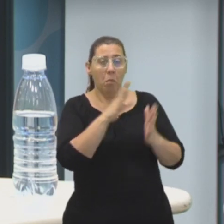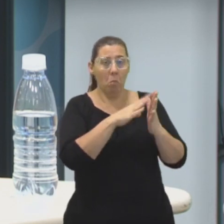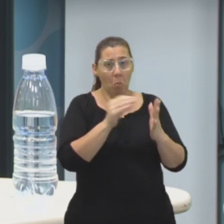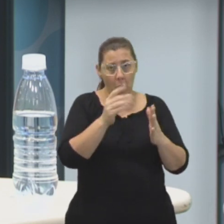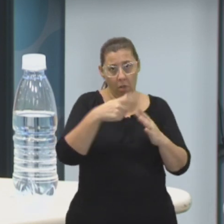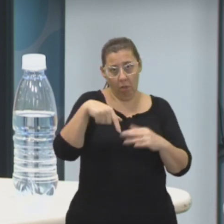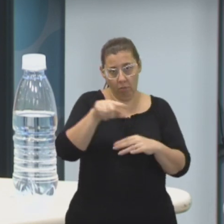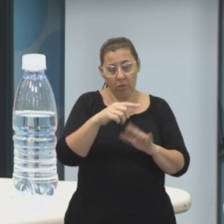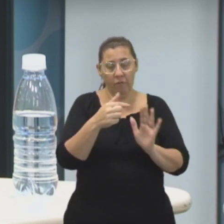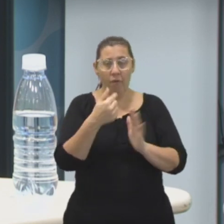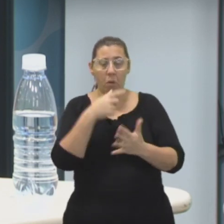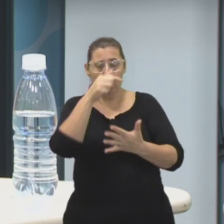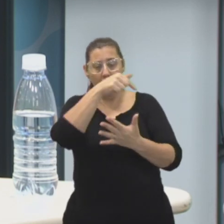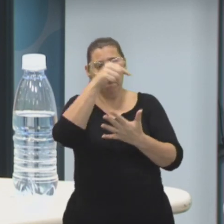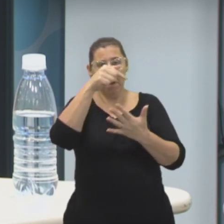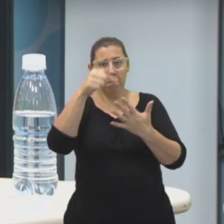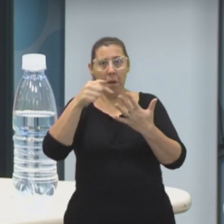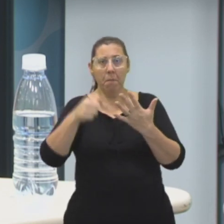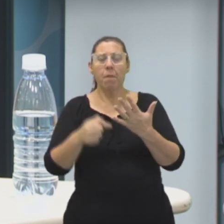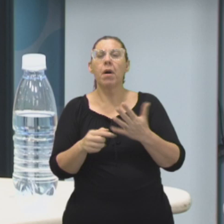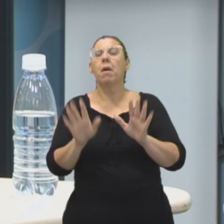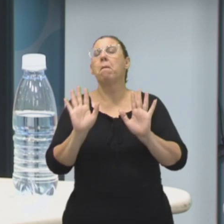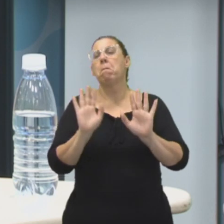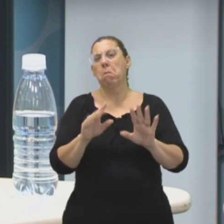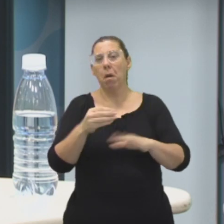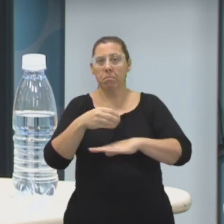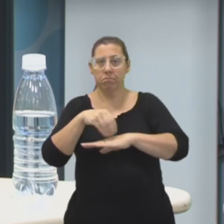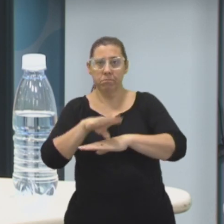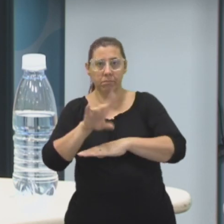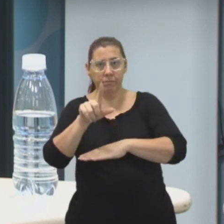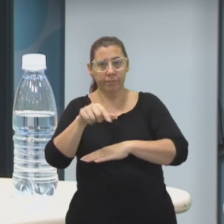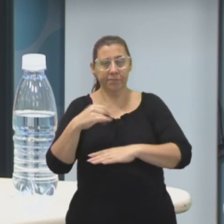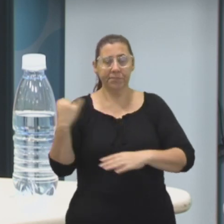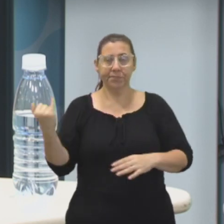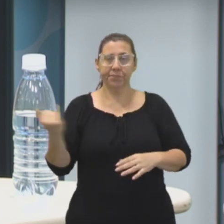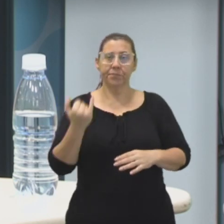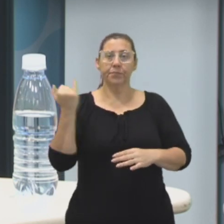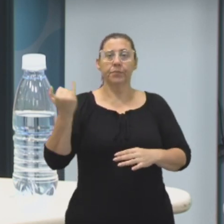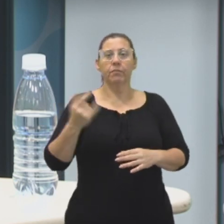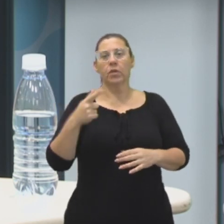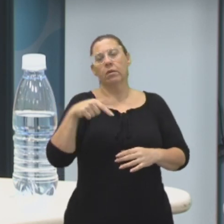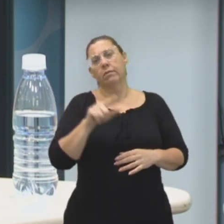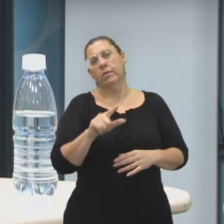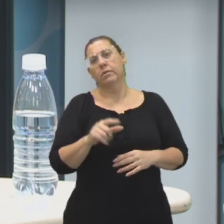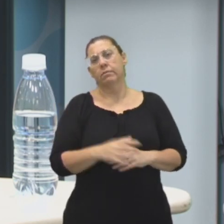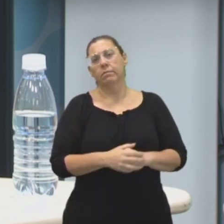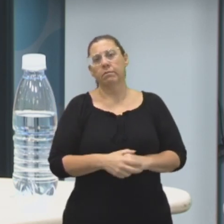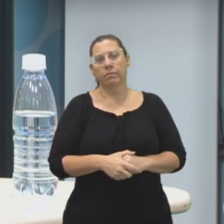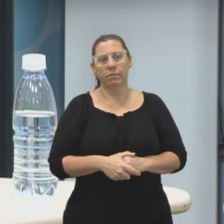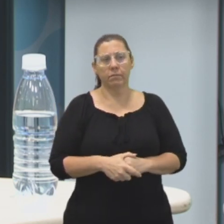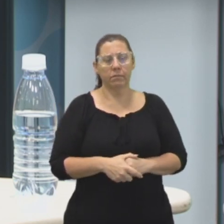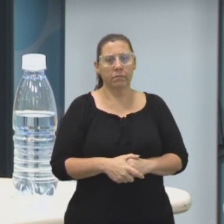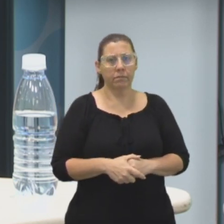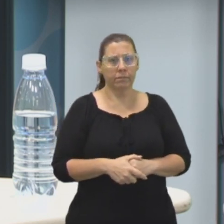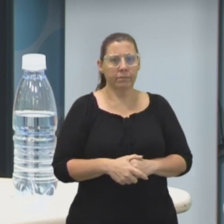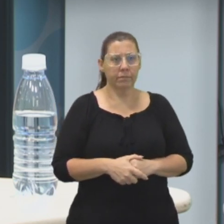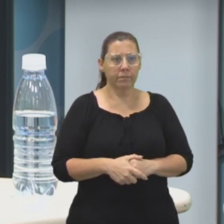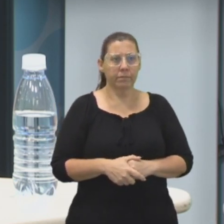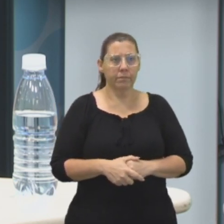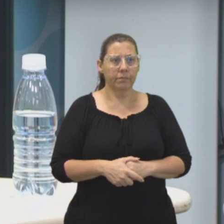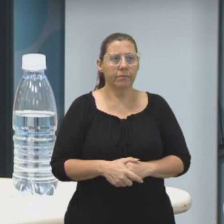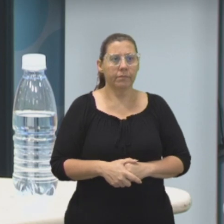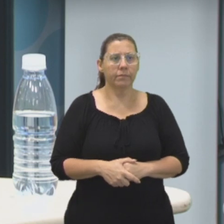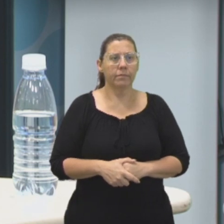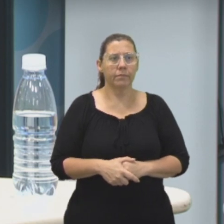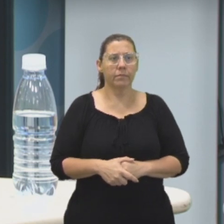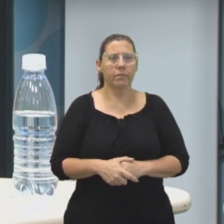pontos, mas assim, é uma dica que, já que se trata de uma formação para professores, é claro, por exemplo, que